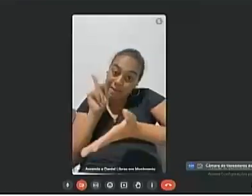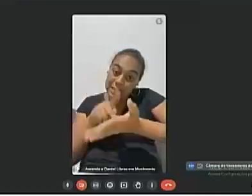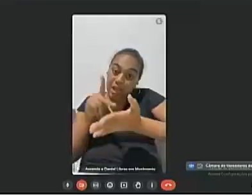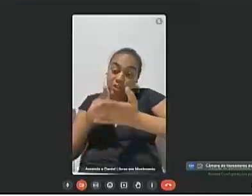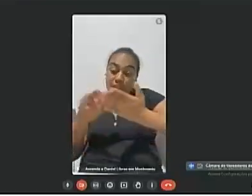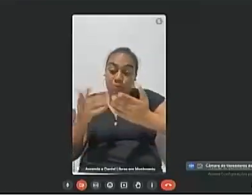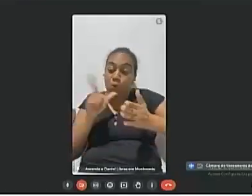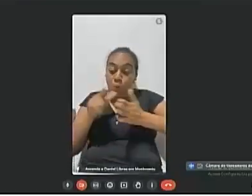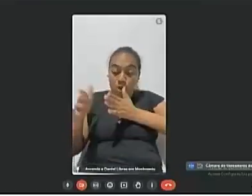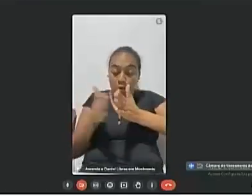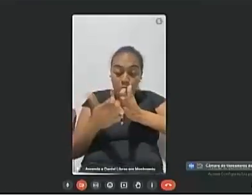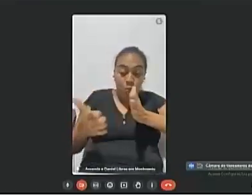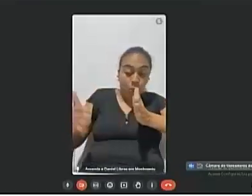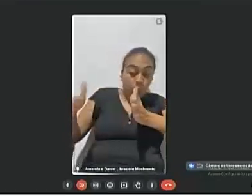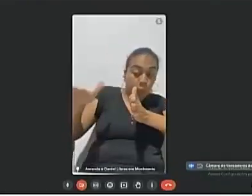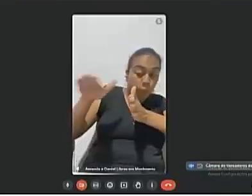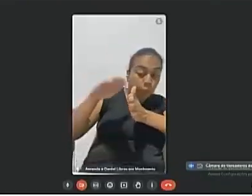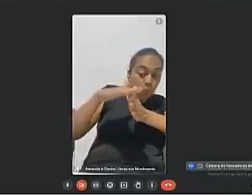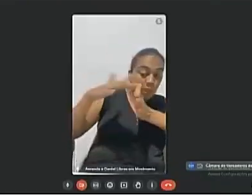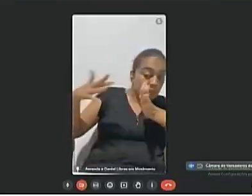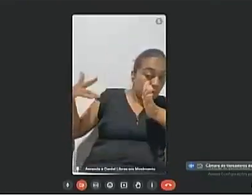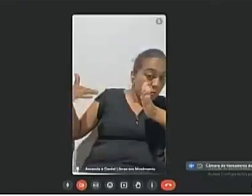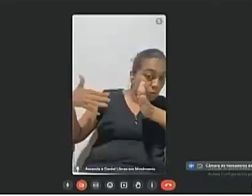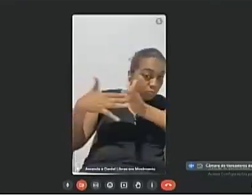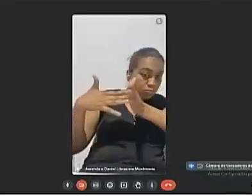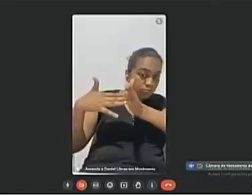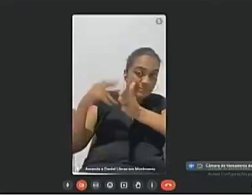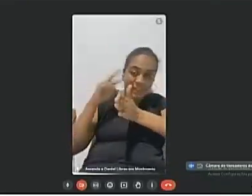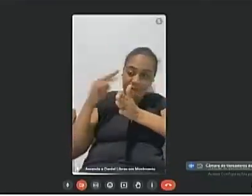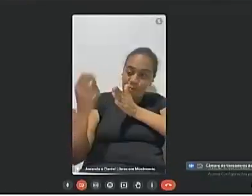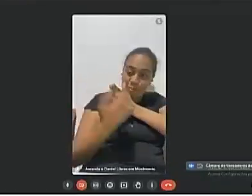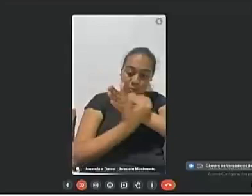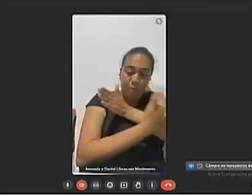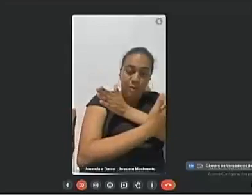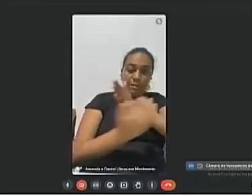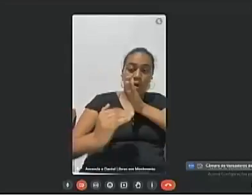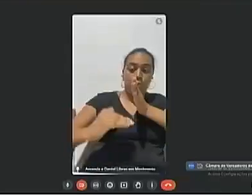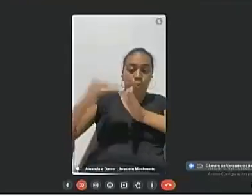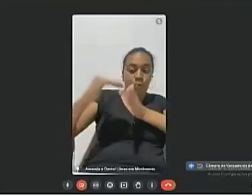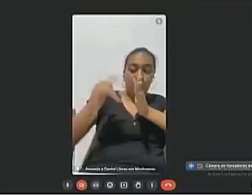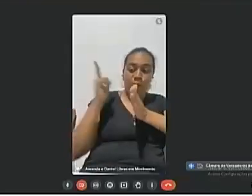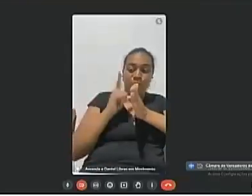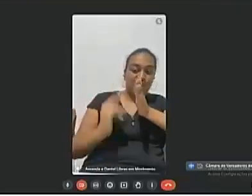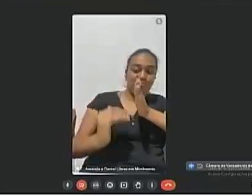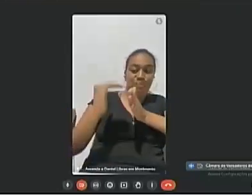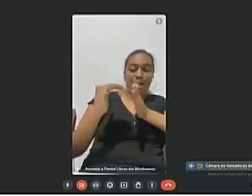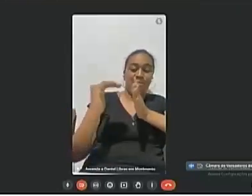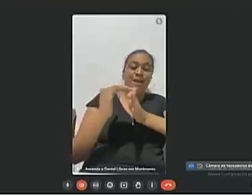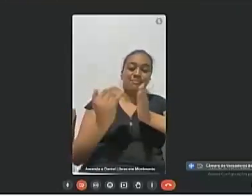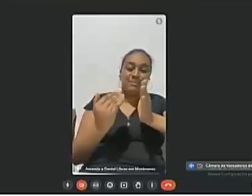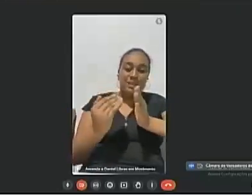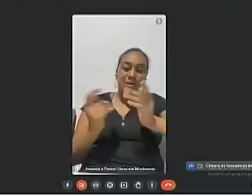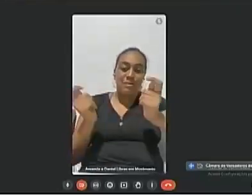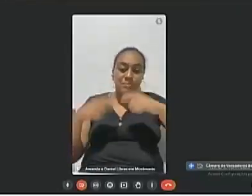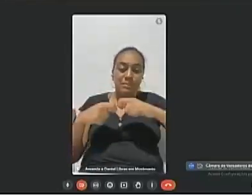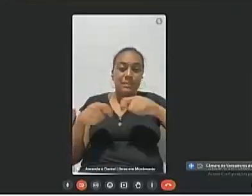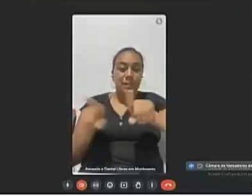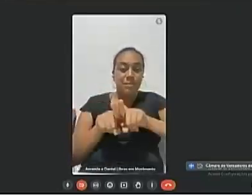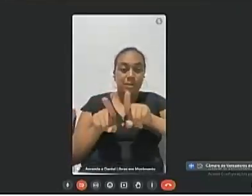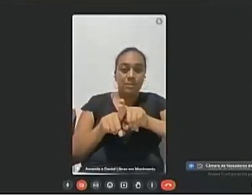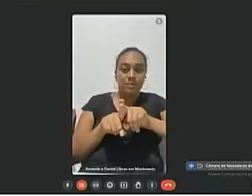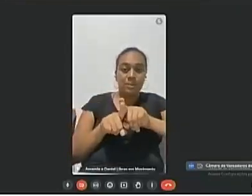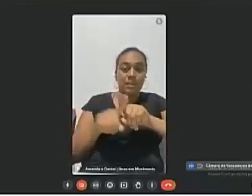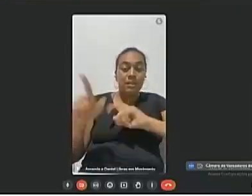ele e desviar completamente, ou quase que completamente, 90% aí do rio, por dentro, minimizando a curva,